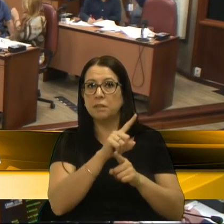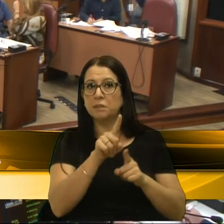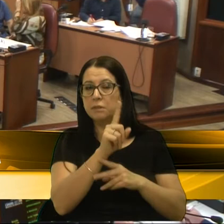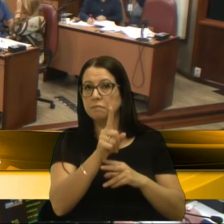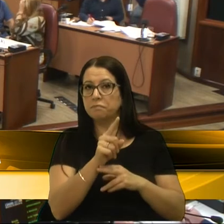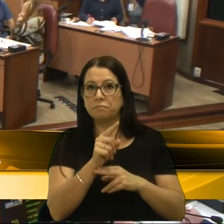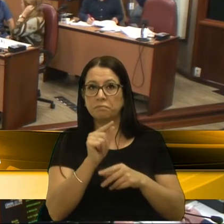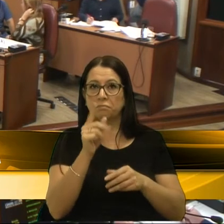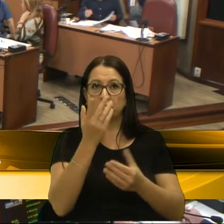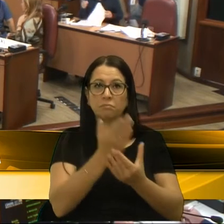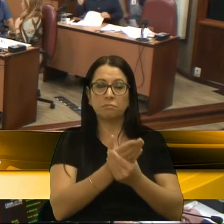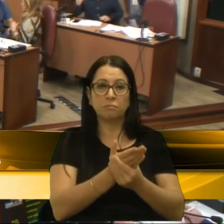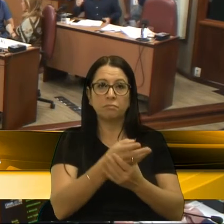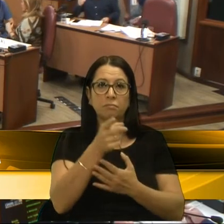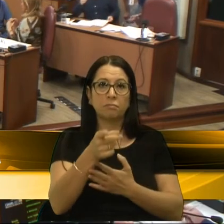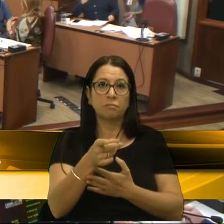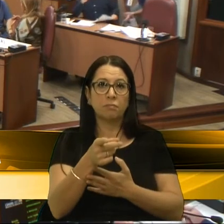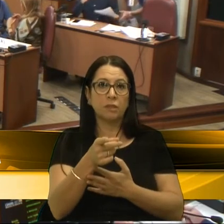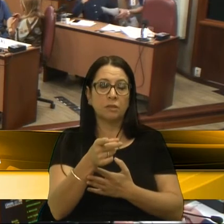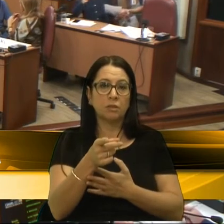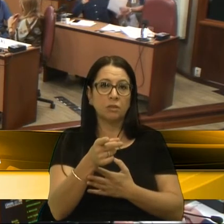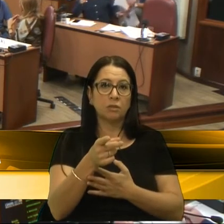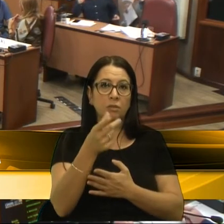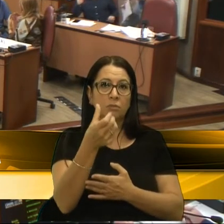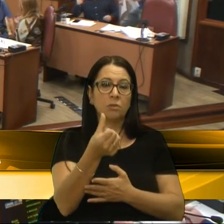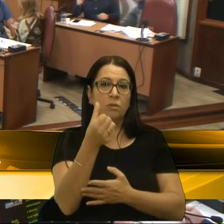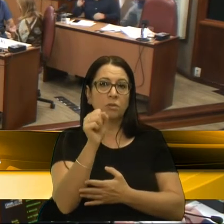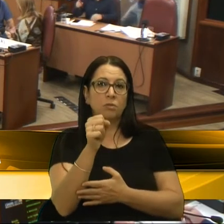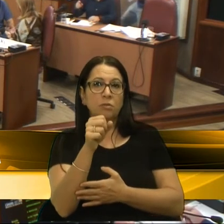55/2018, contido no processo